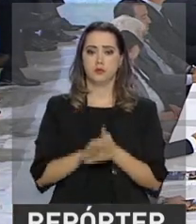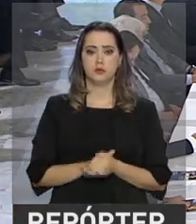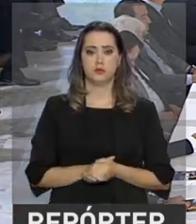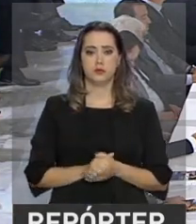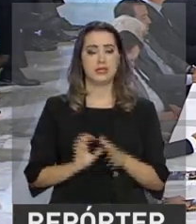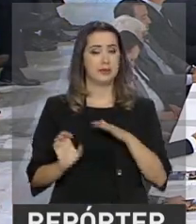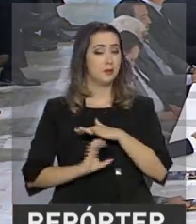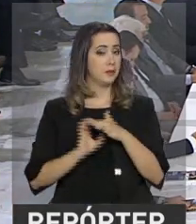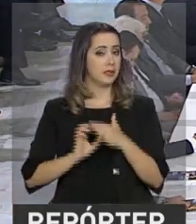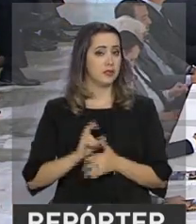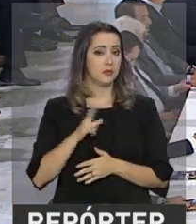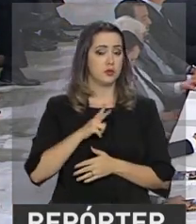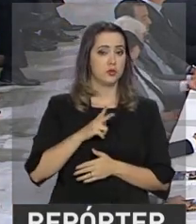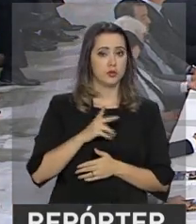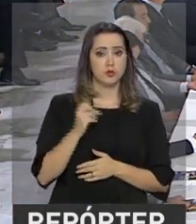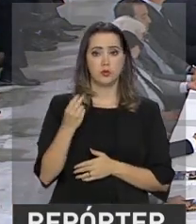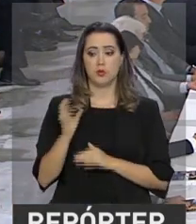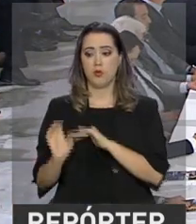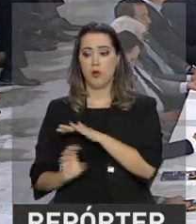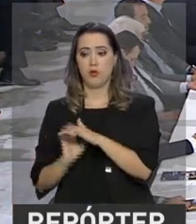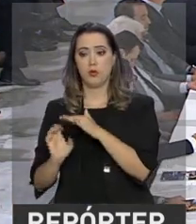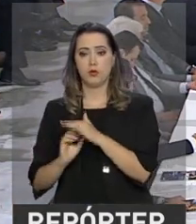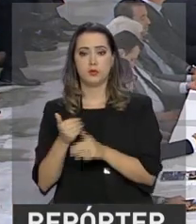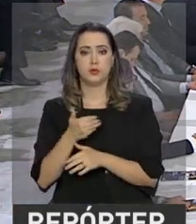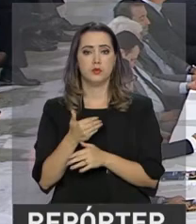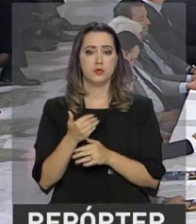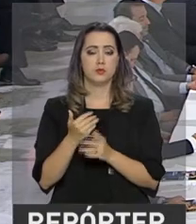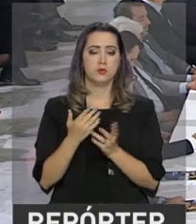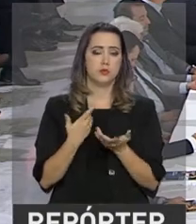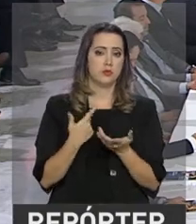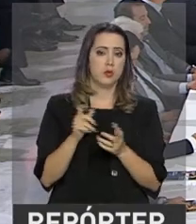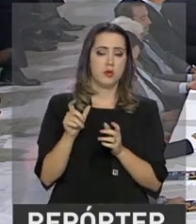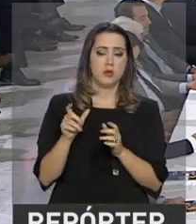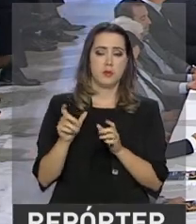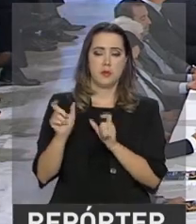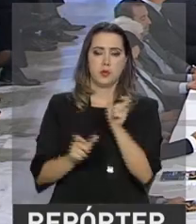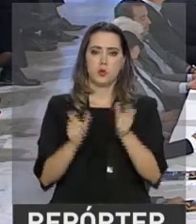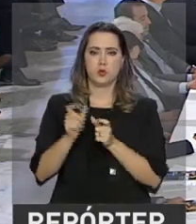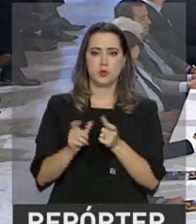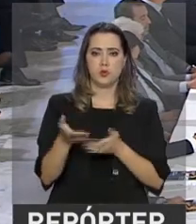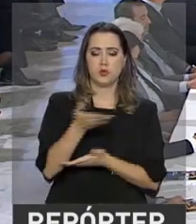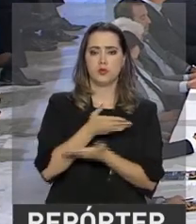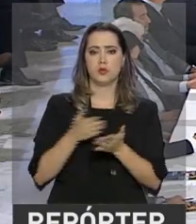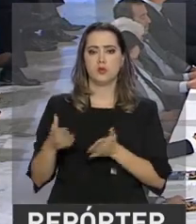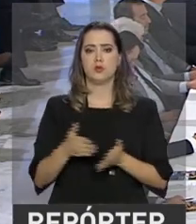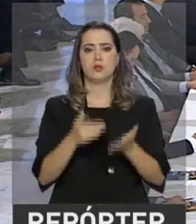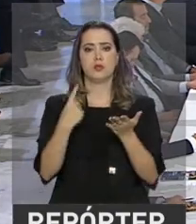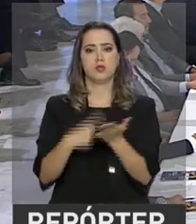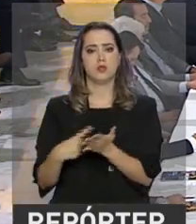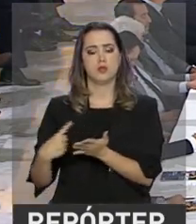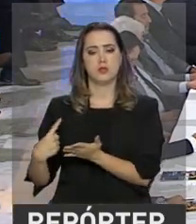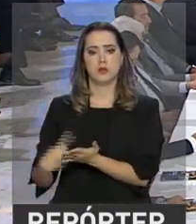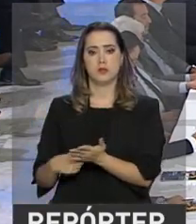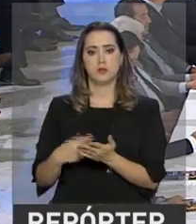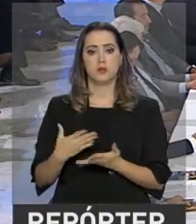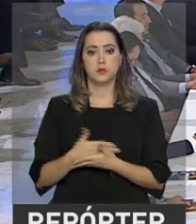Empregadores e empregados podem dialogar e encontrar juntos o melhor caminho e as